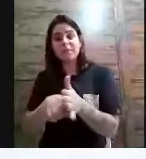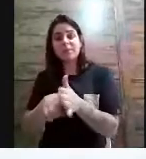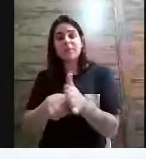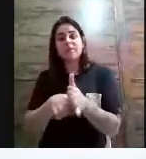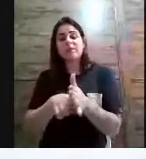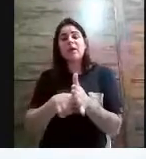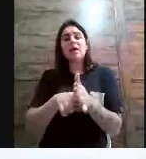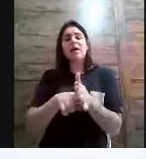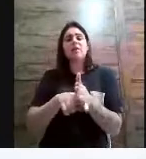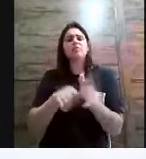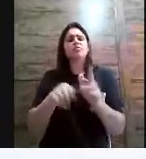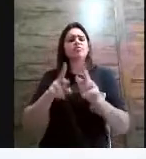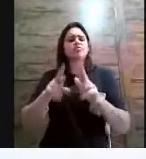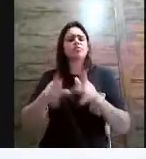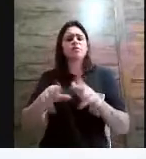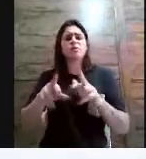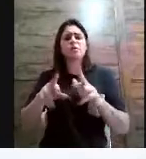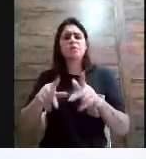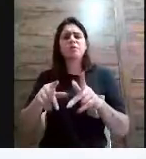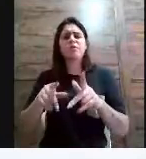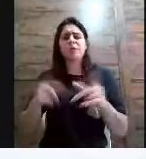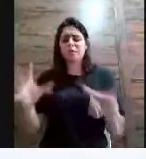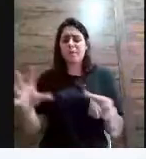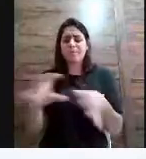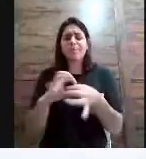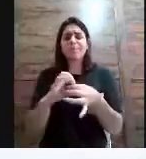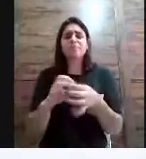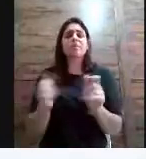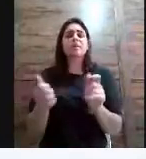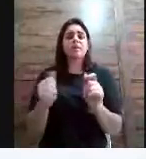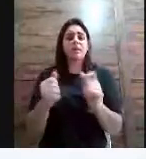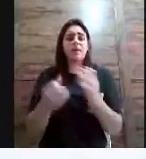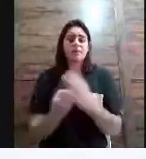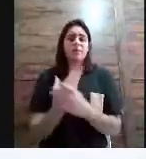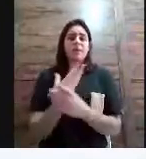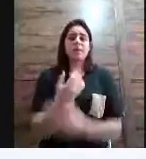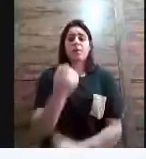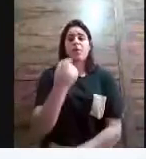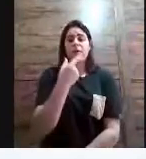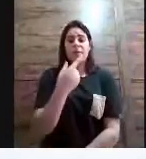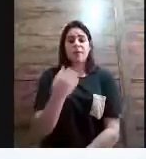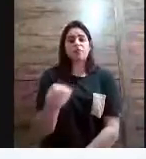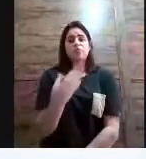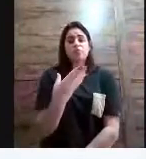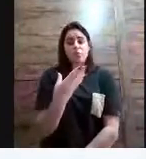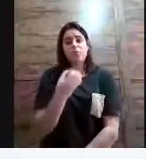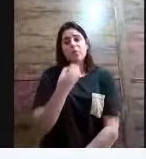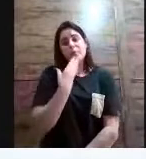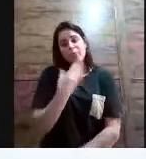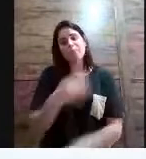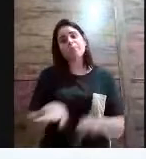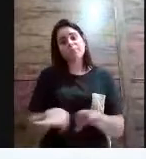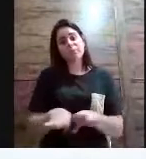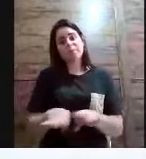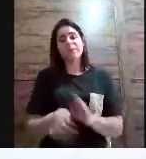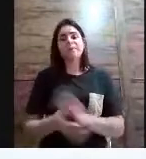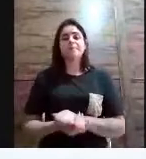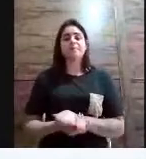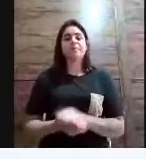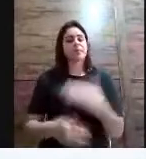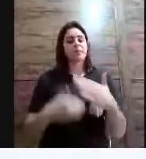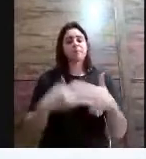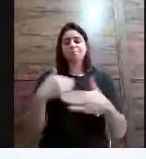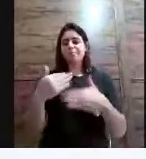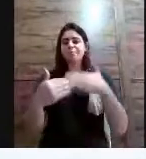eram Ruths e Raquéis, vamos dizer assim, de outros nucleosídeos, né? E foi assim que começou